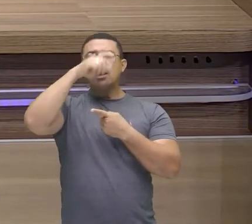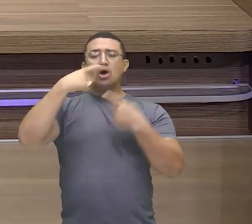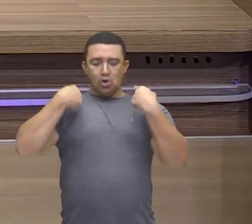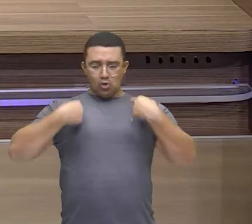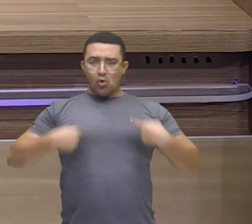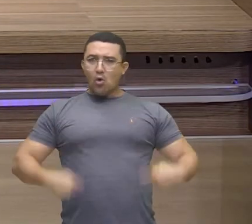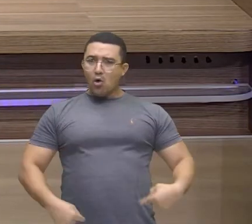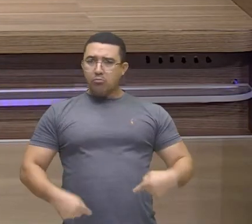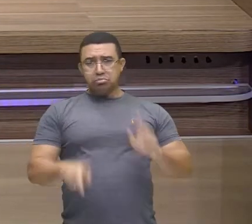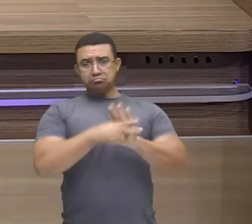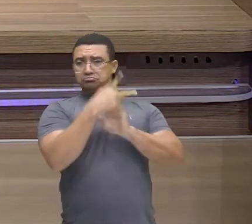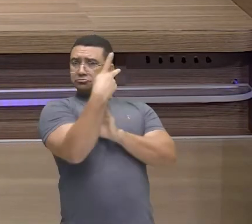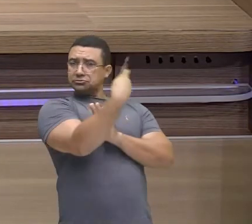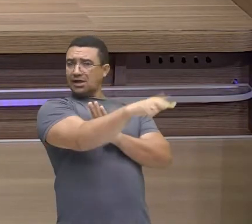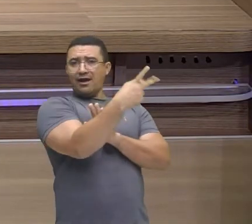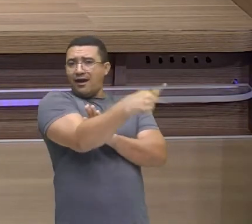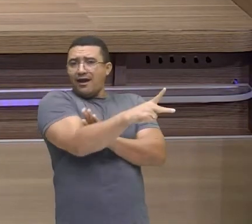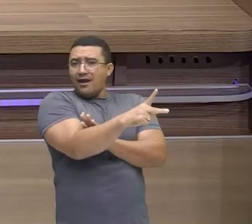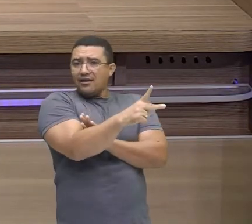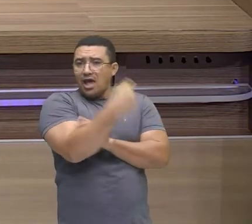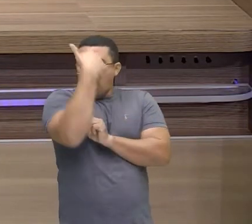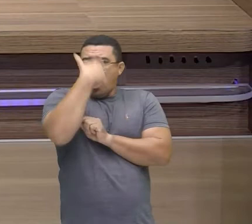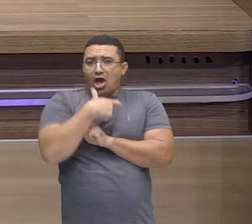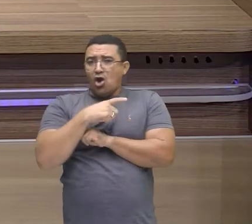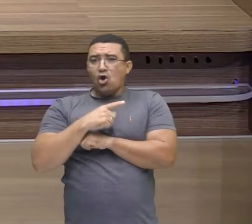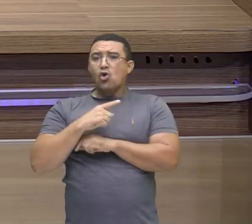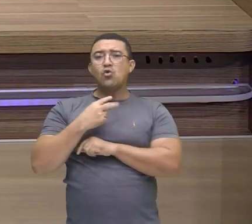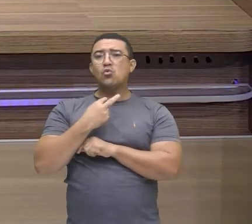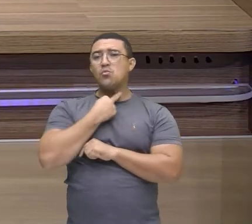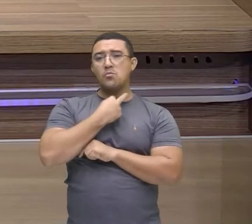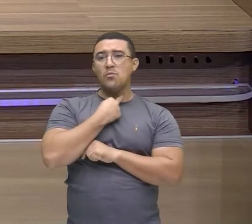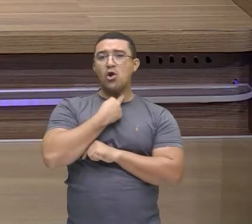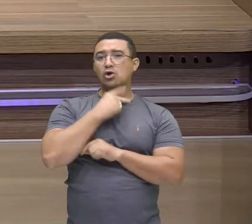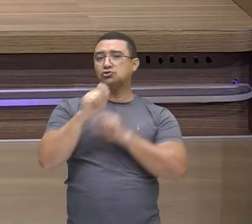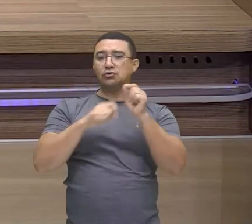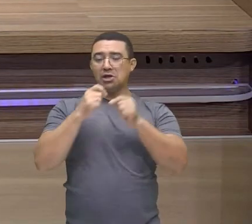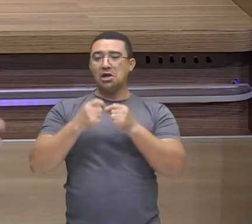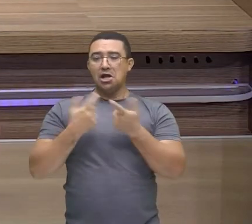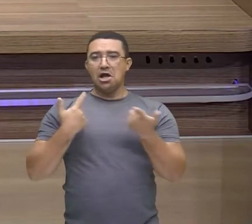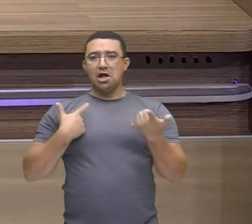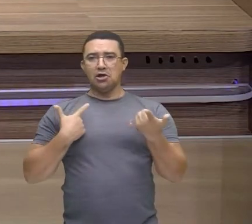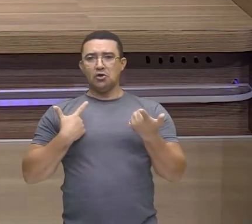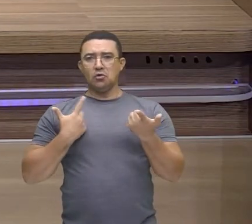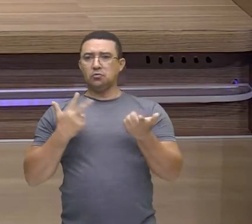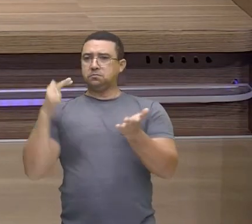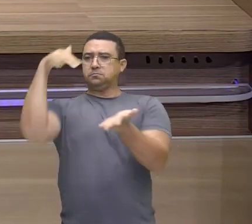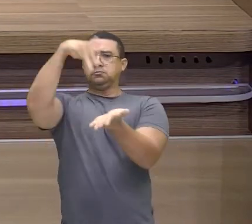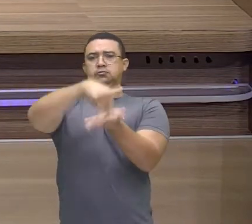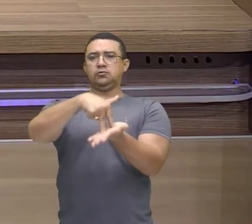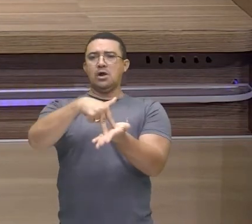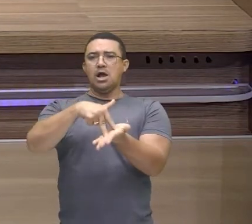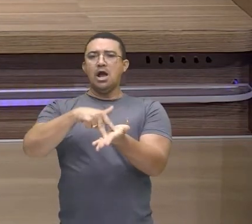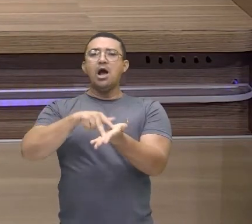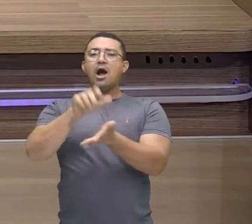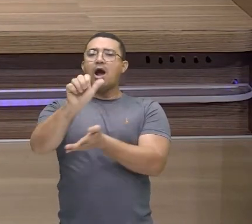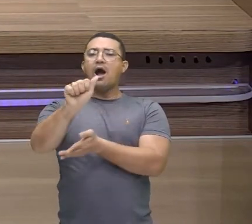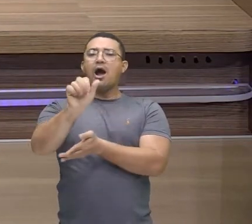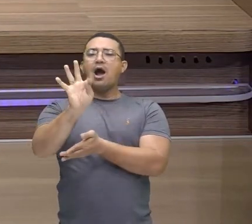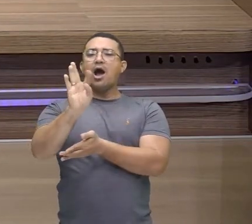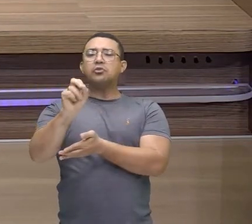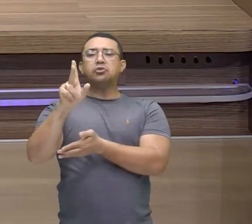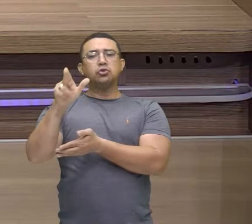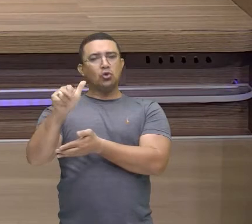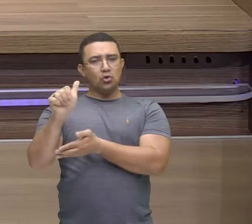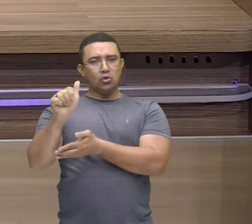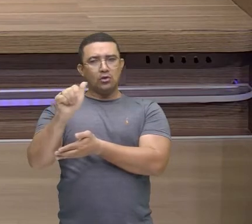aquele. Eu não posso ser, né, igual o Brad Pitt, que talvez todo mundo conheça, né, aquele